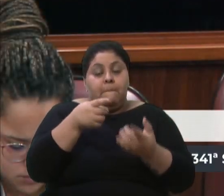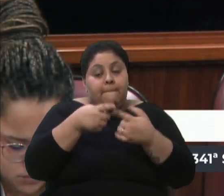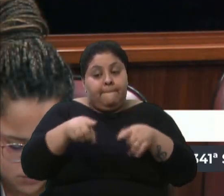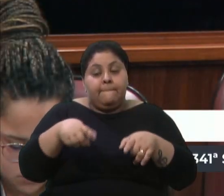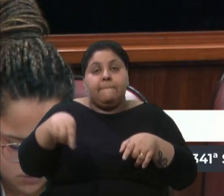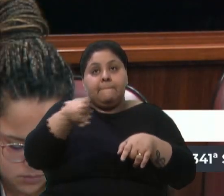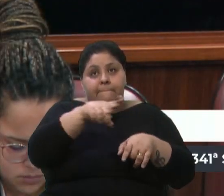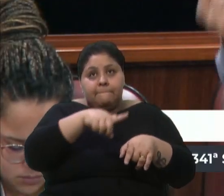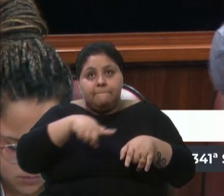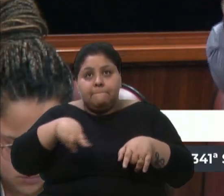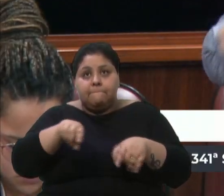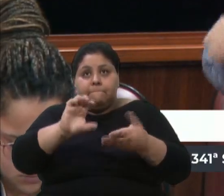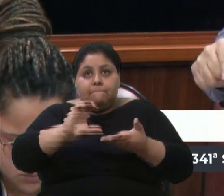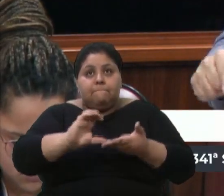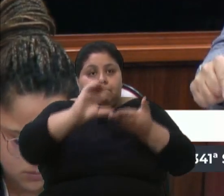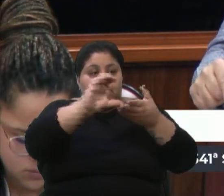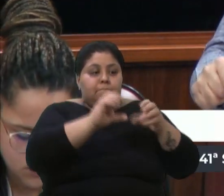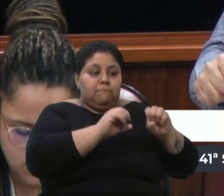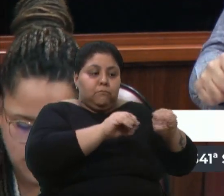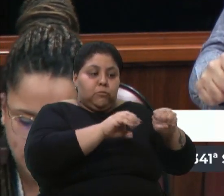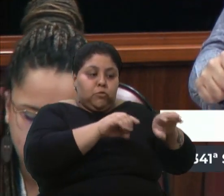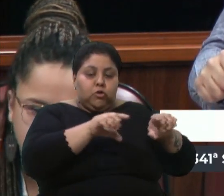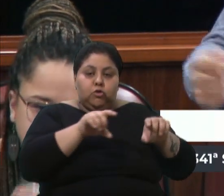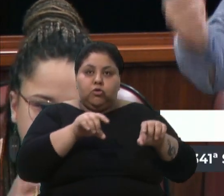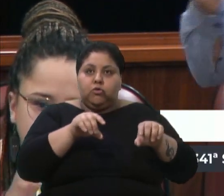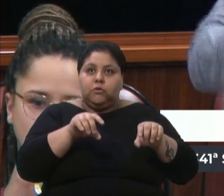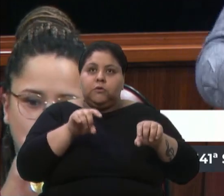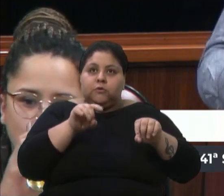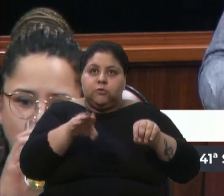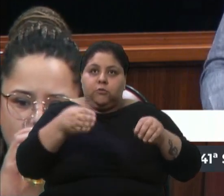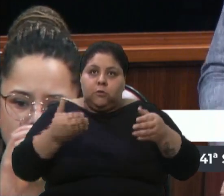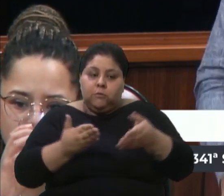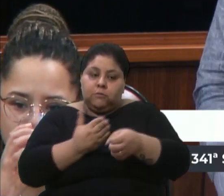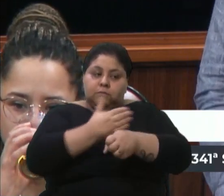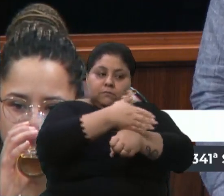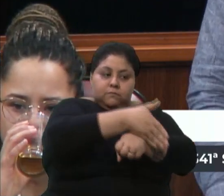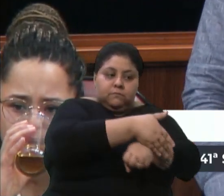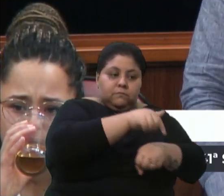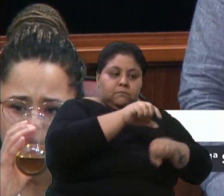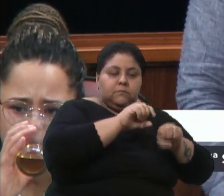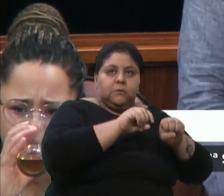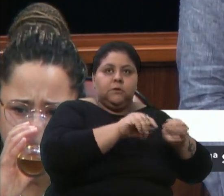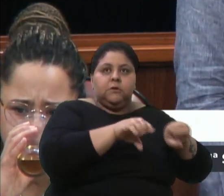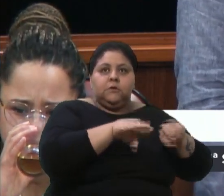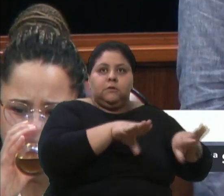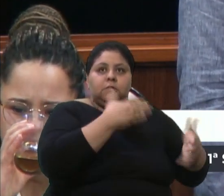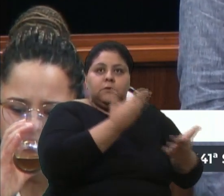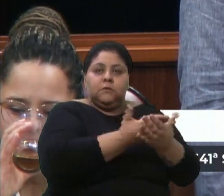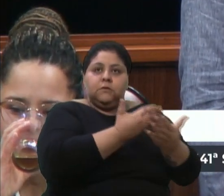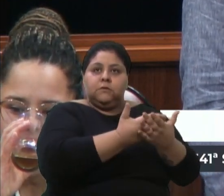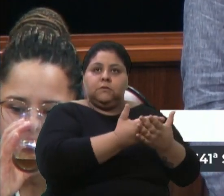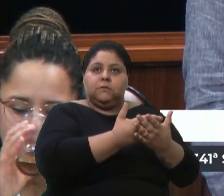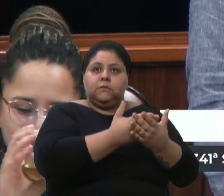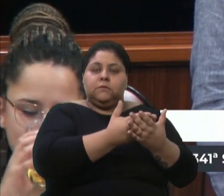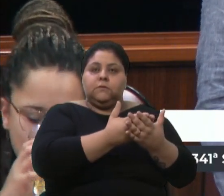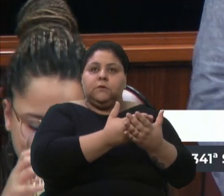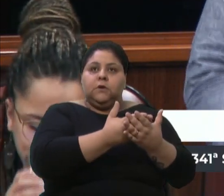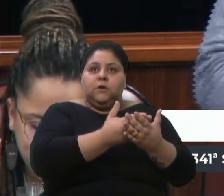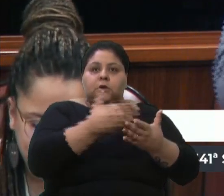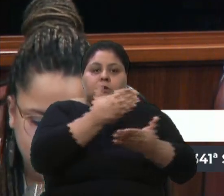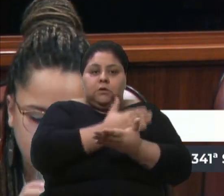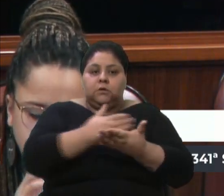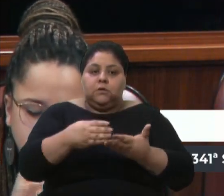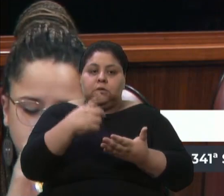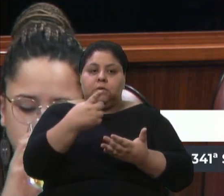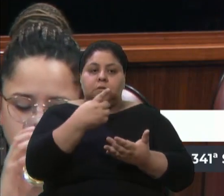Conselho Municipal de Educação diz que só pode acessar o ensino fundamental nas escolas municipais a partir dos 18. Então, isso